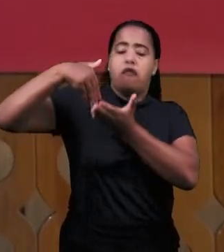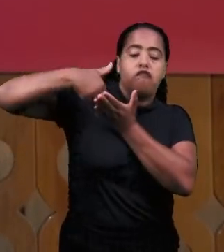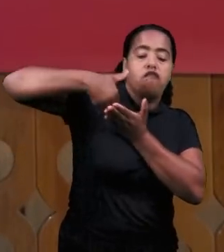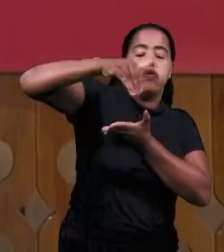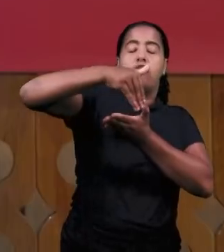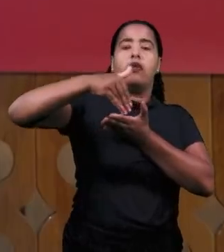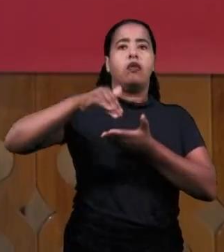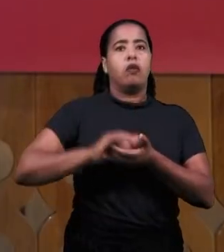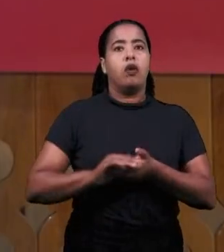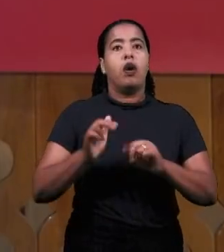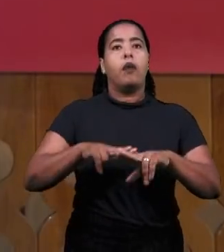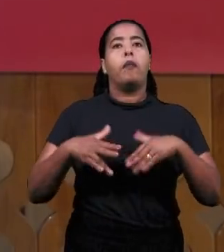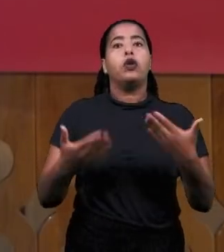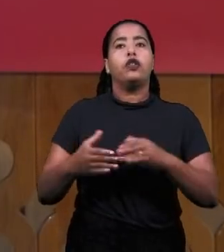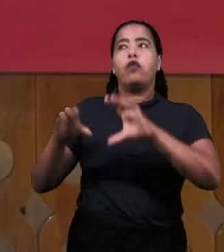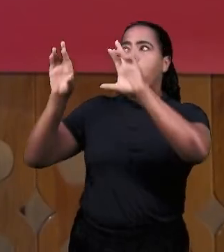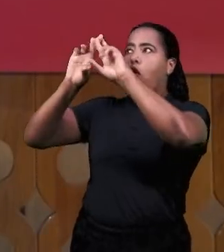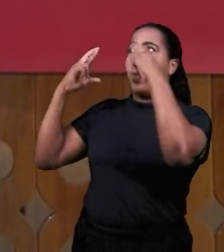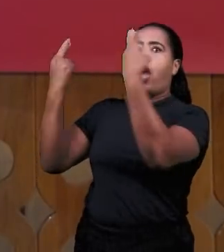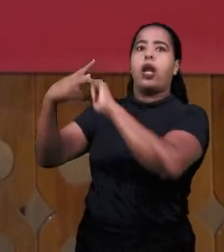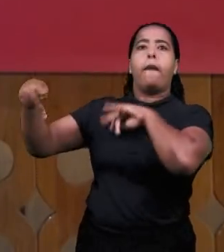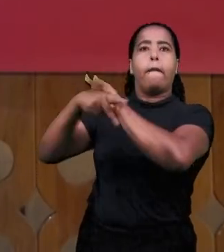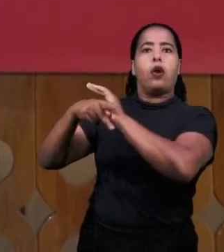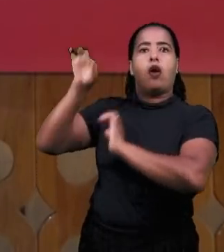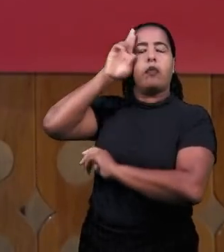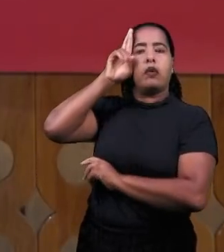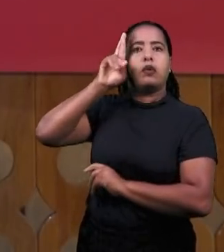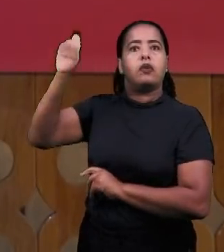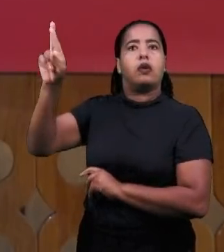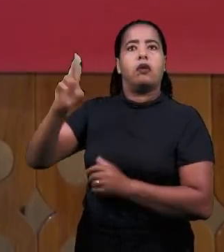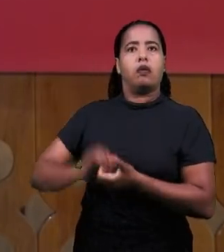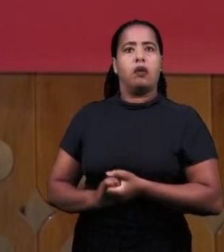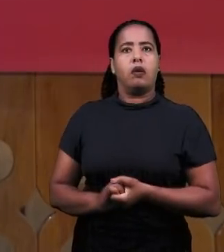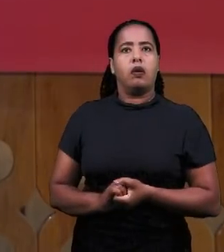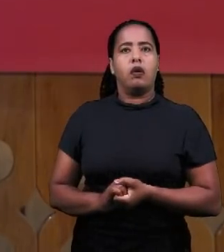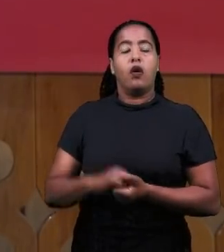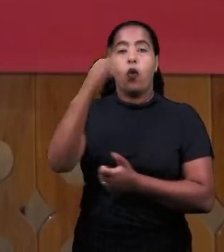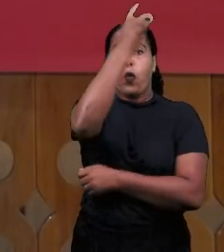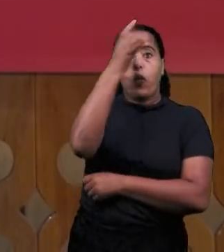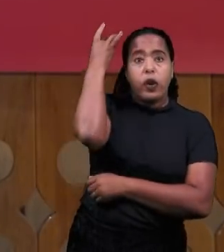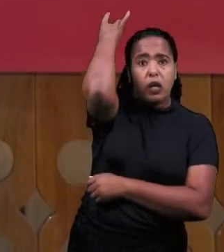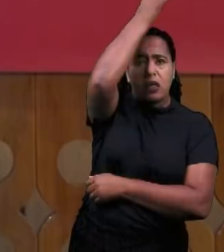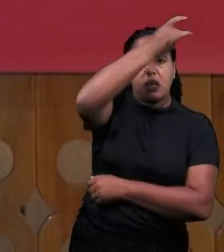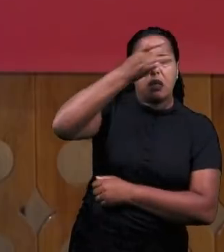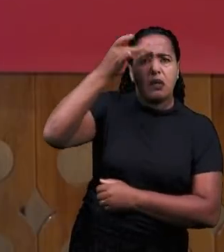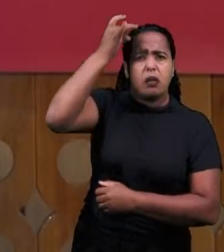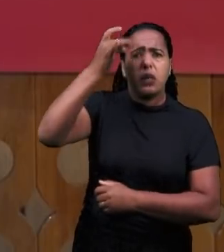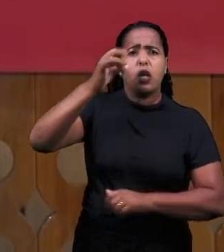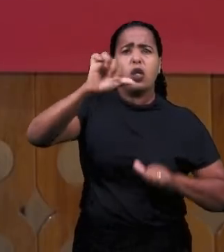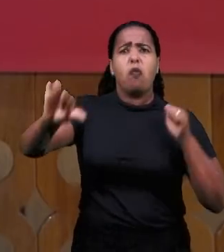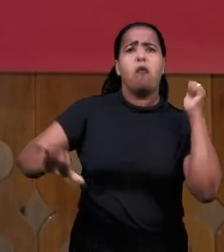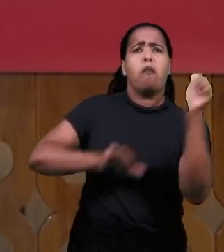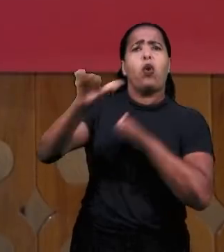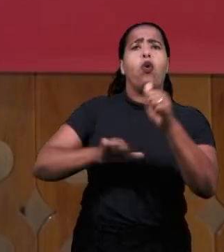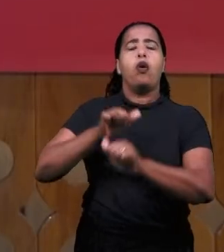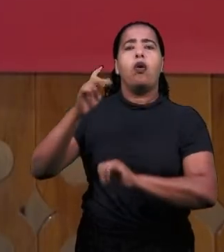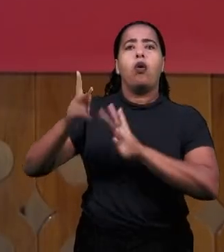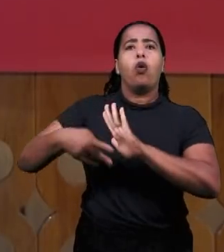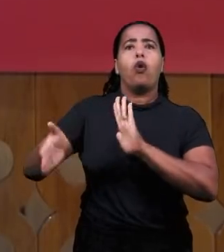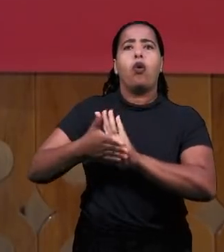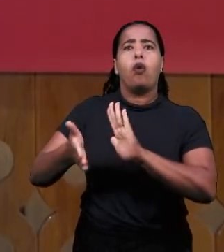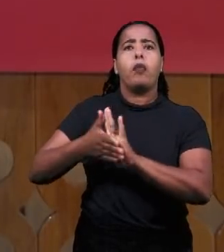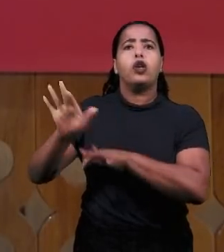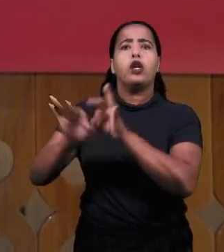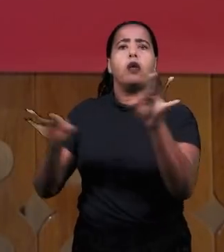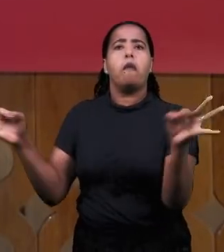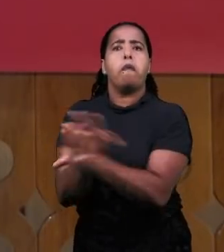quê? Porque o reino é do Senhor. Repito a frase: o Espírito Santo não altera o projeto que está estabelecido.